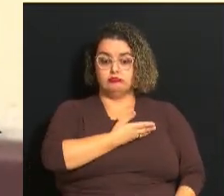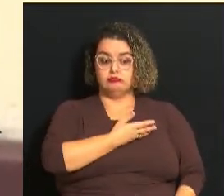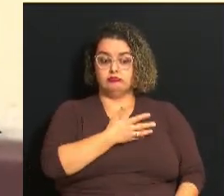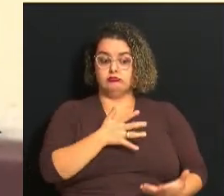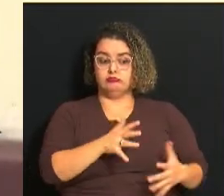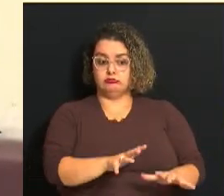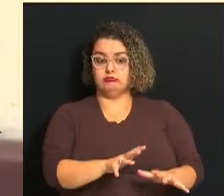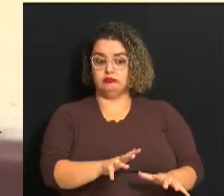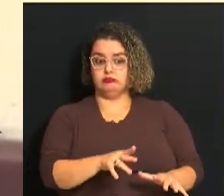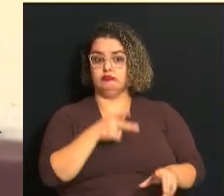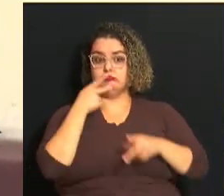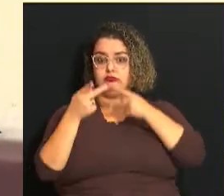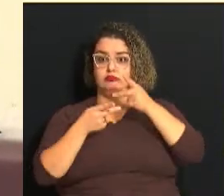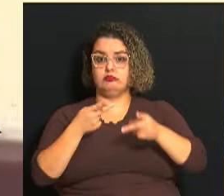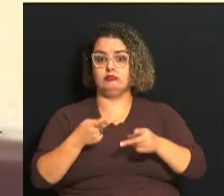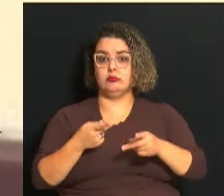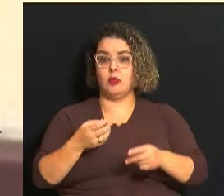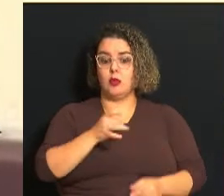Vítima